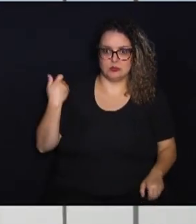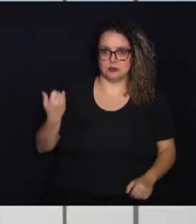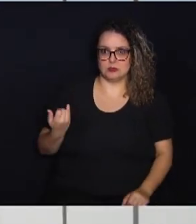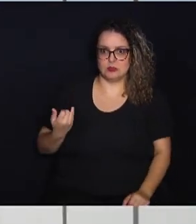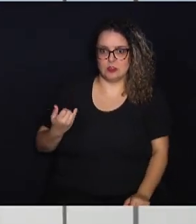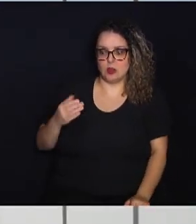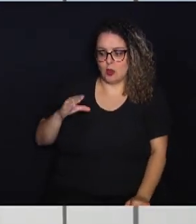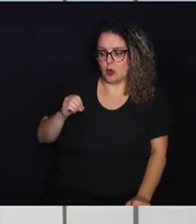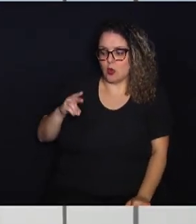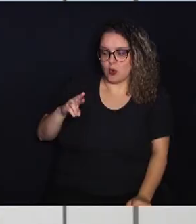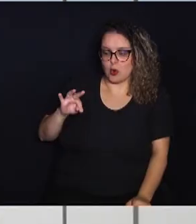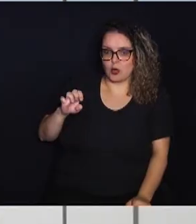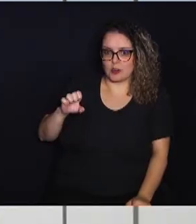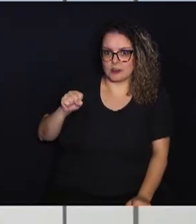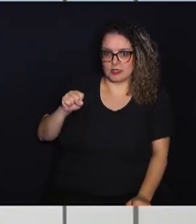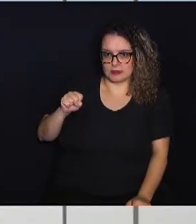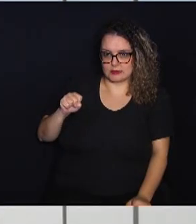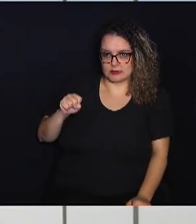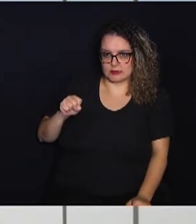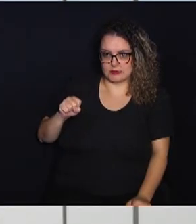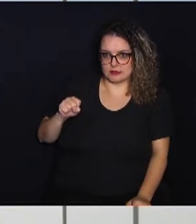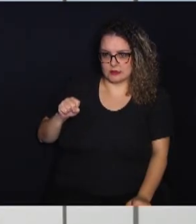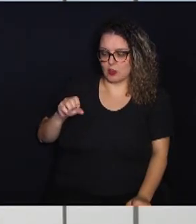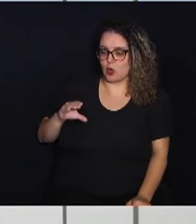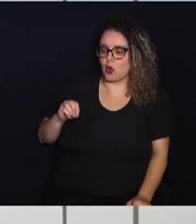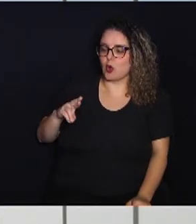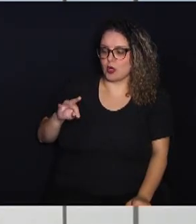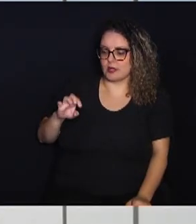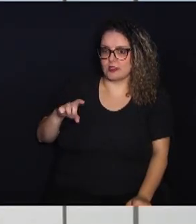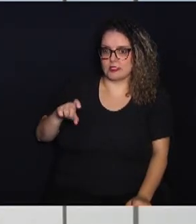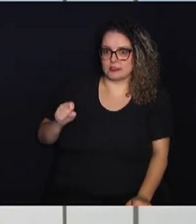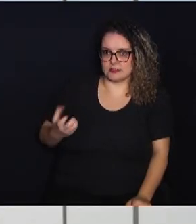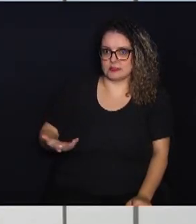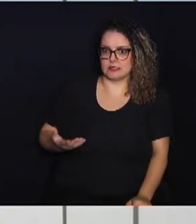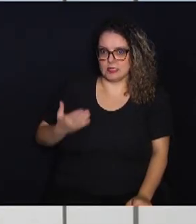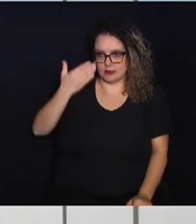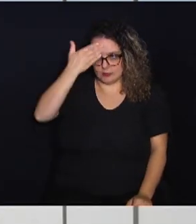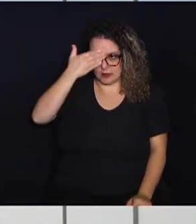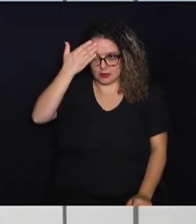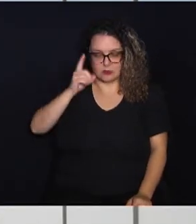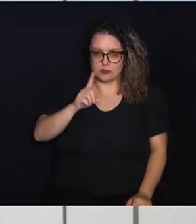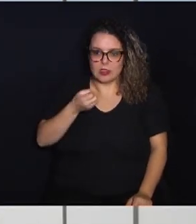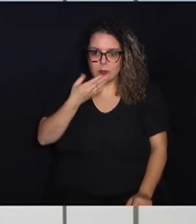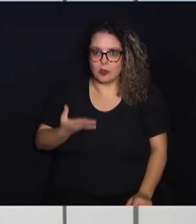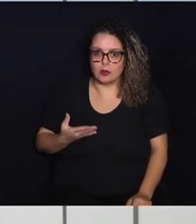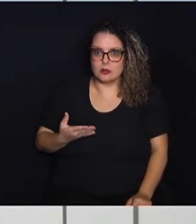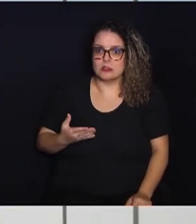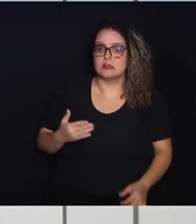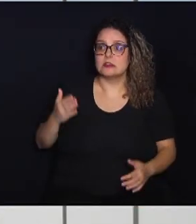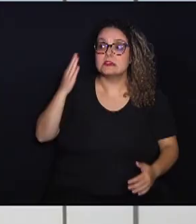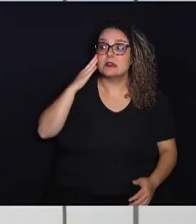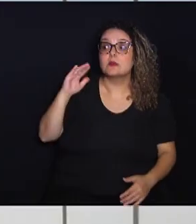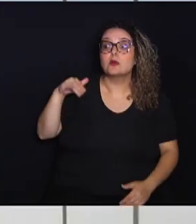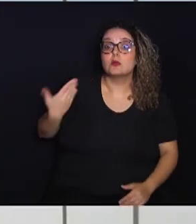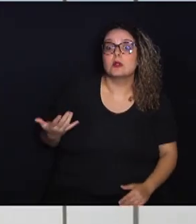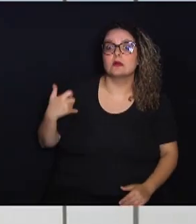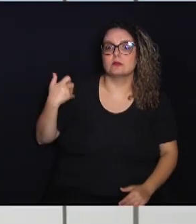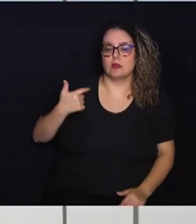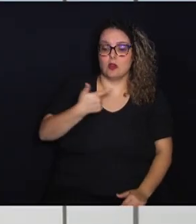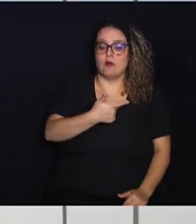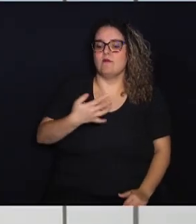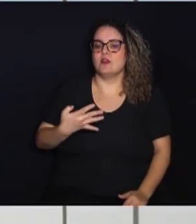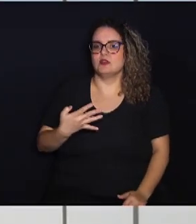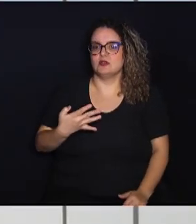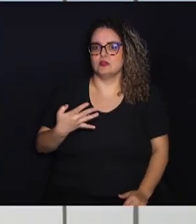córtex pré-frontal, que é quem toma boas decisões, não está pronto ainda. Sabe qual é a idade com o córtex pré-frontal? Está pronto? 24